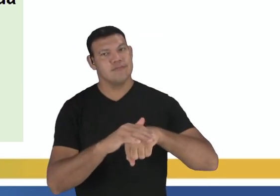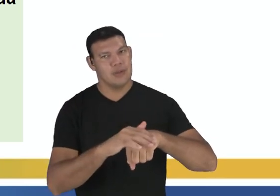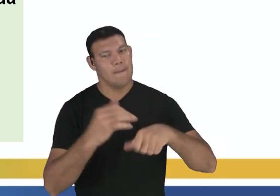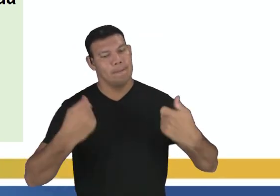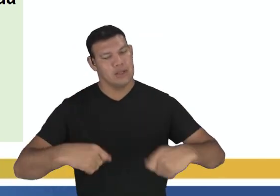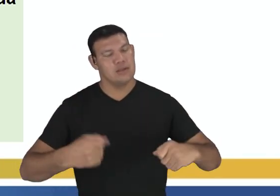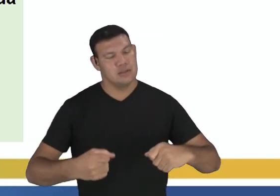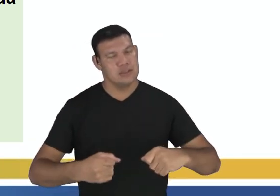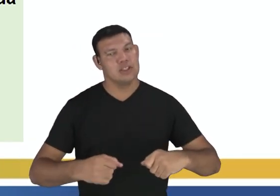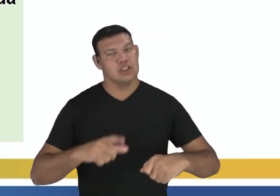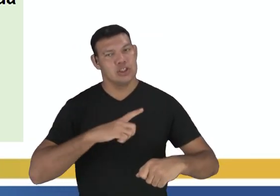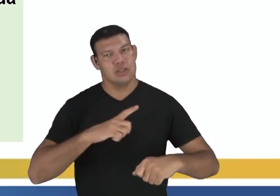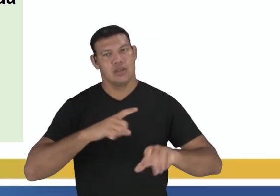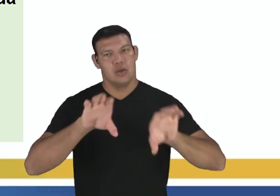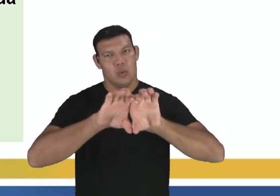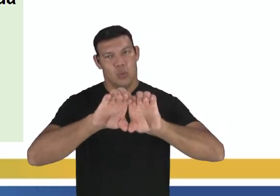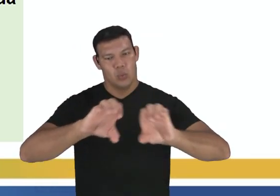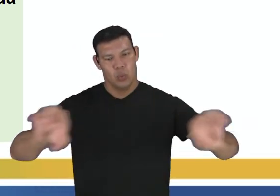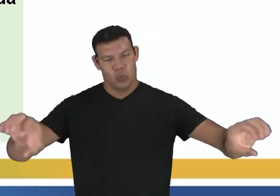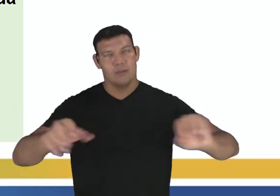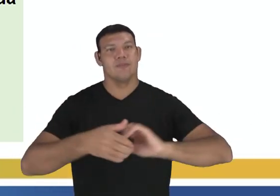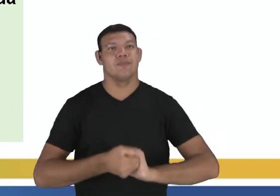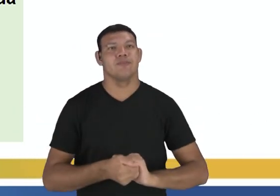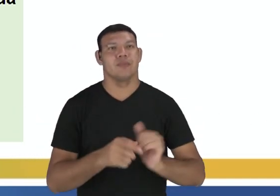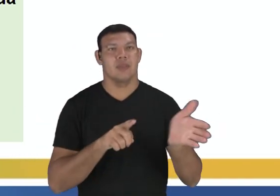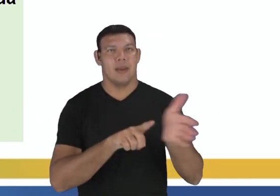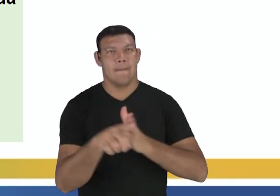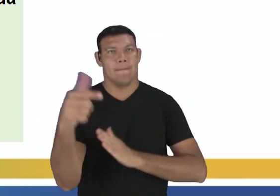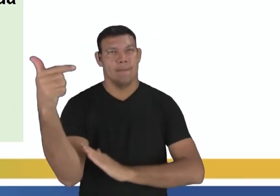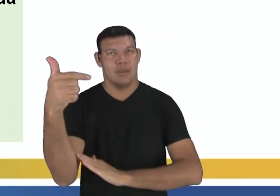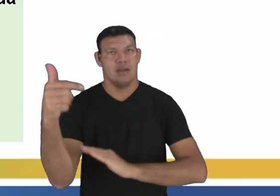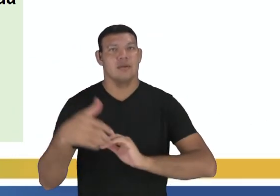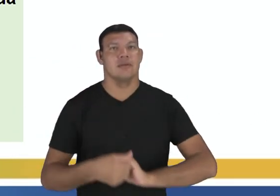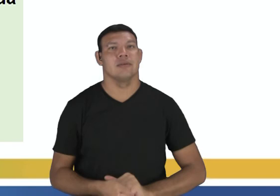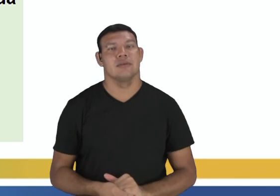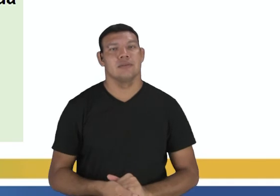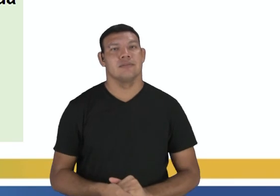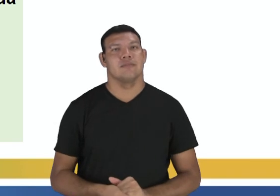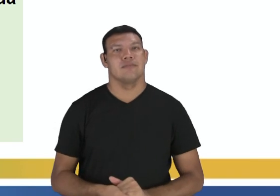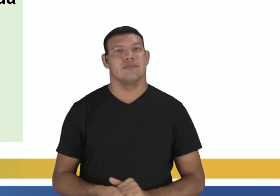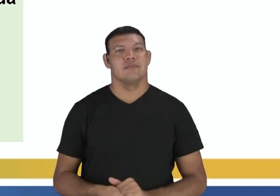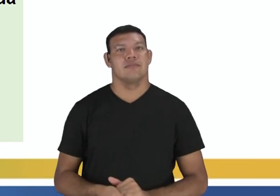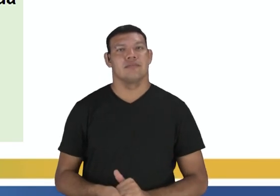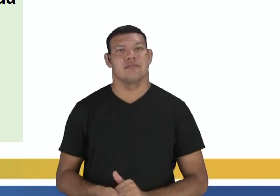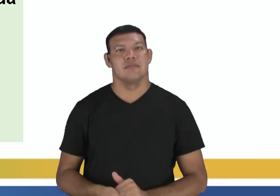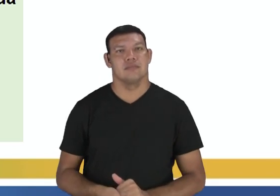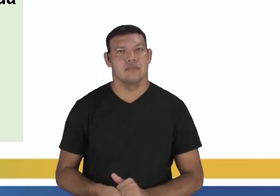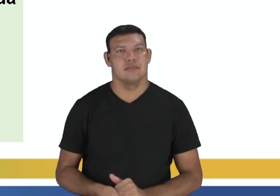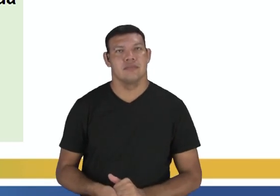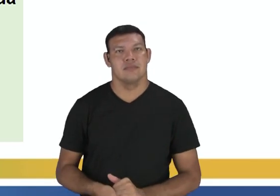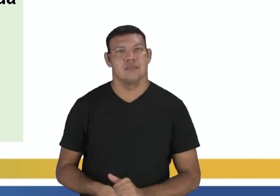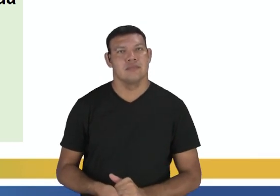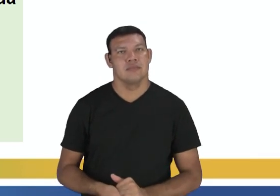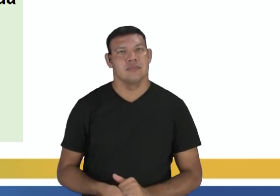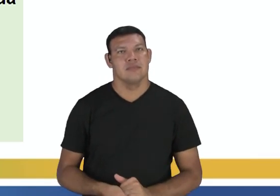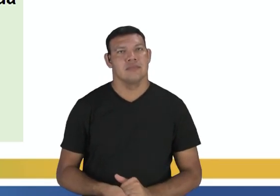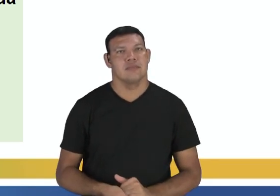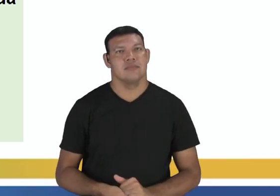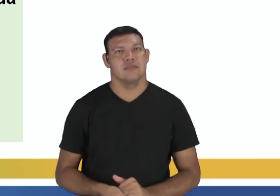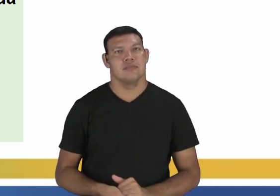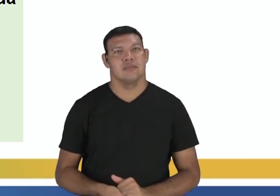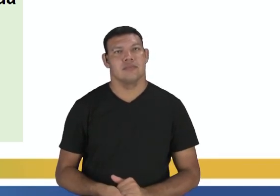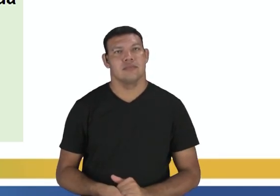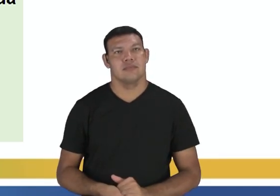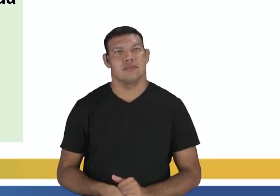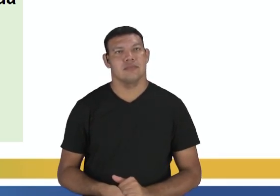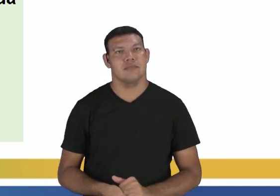saneamento básico ajuda muito a diminuir doenças parasitárias, tá? 2. Além de saneamento básico, quais outras formas individuais